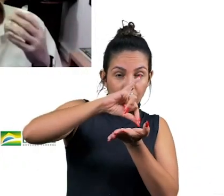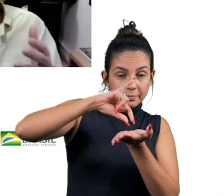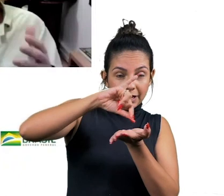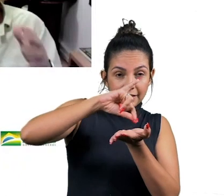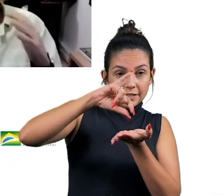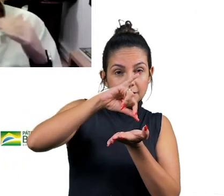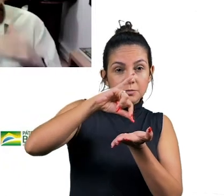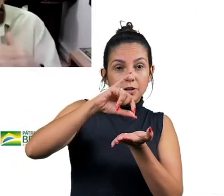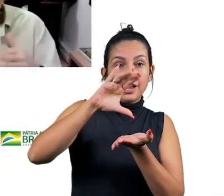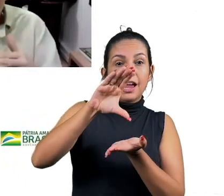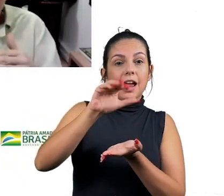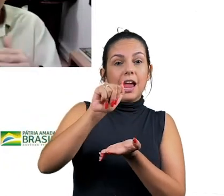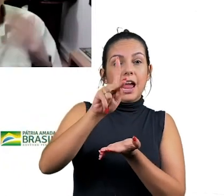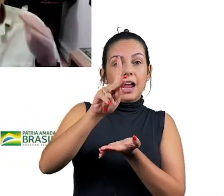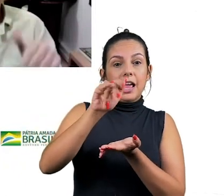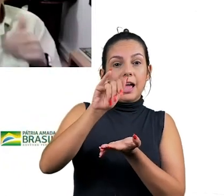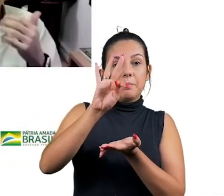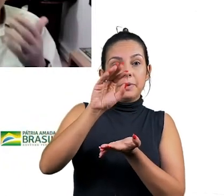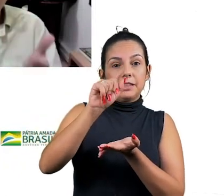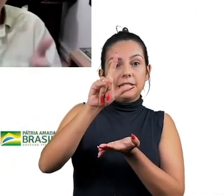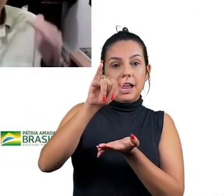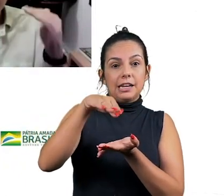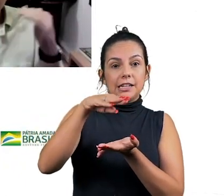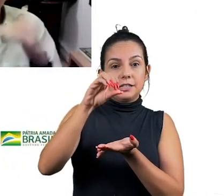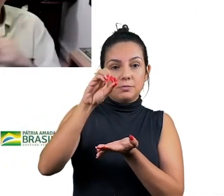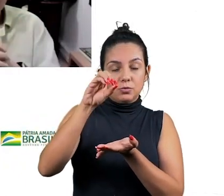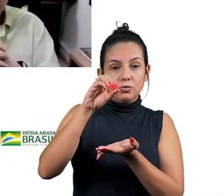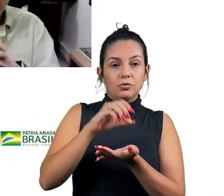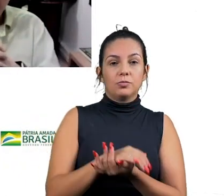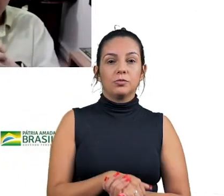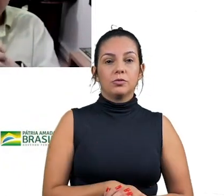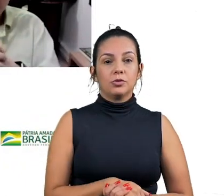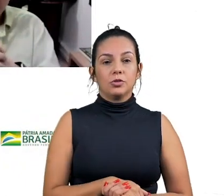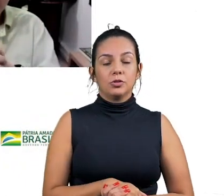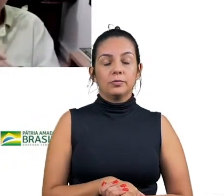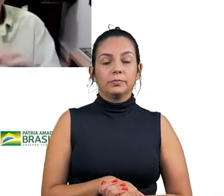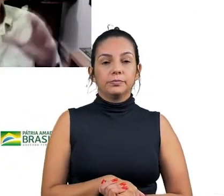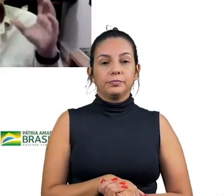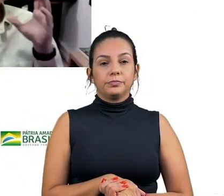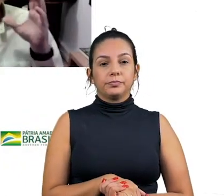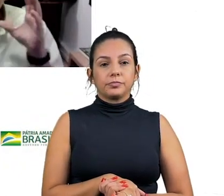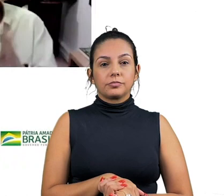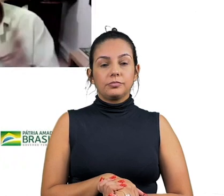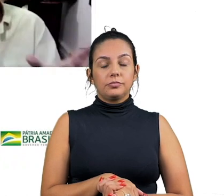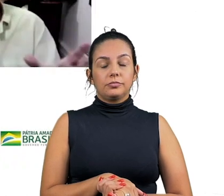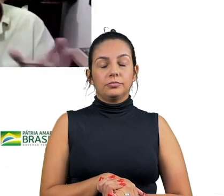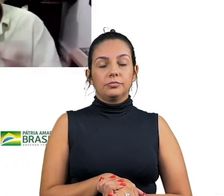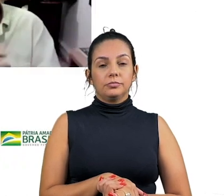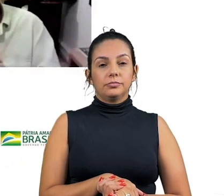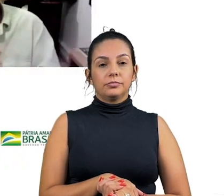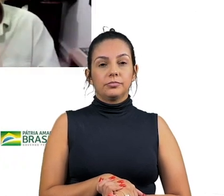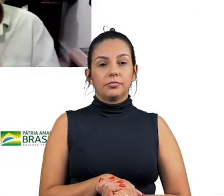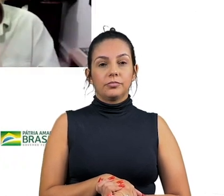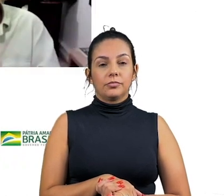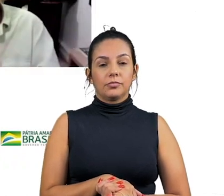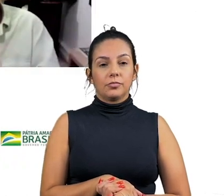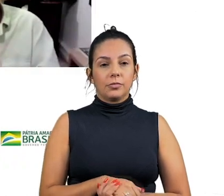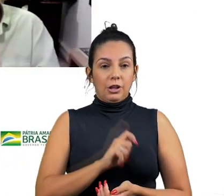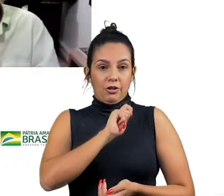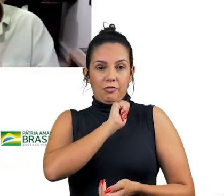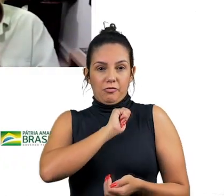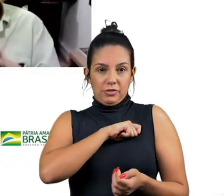pelo mercado financeiro, que é o setor hegemônico do capitalismo globalizado, de austeridade